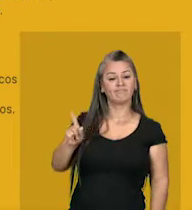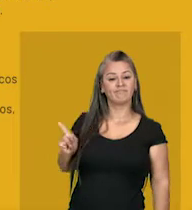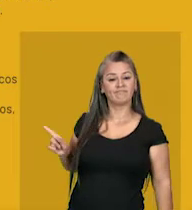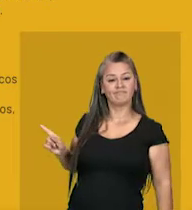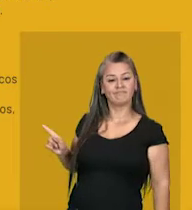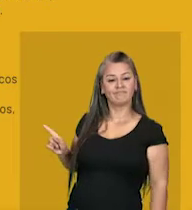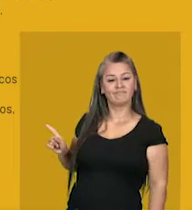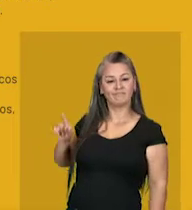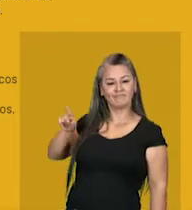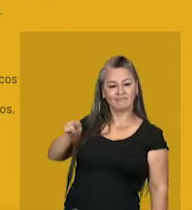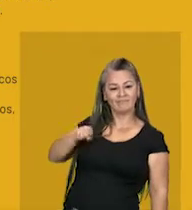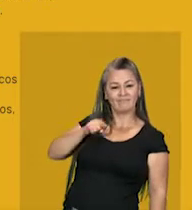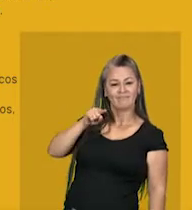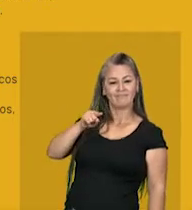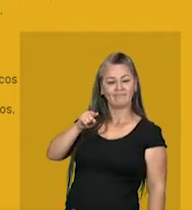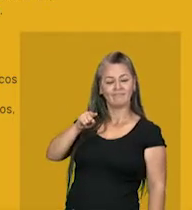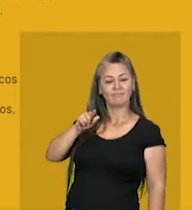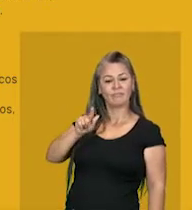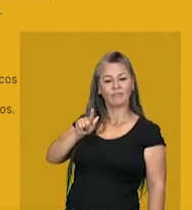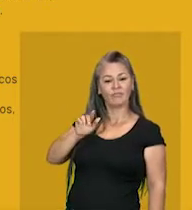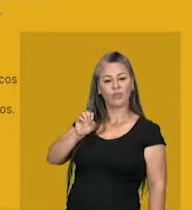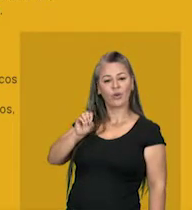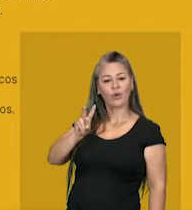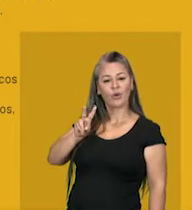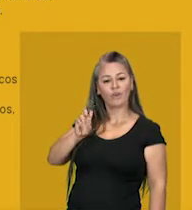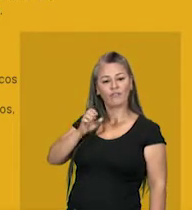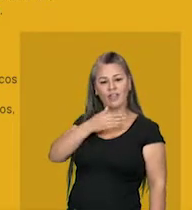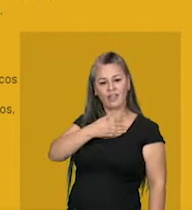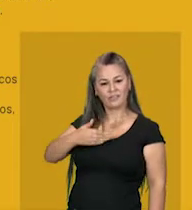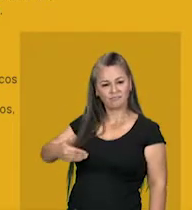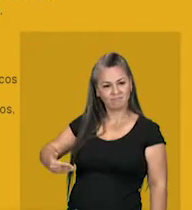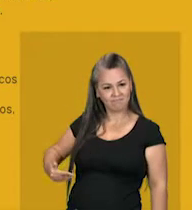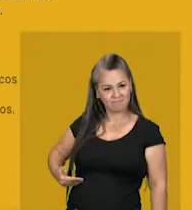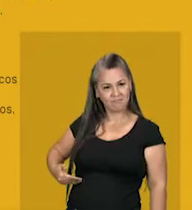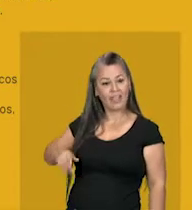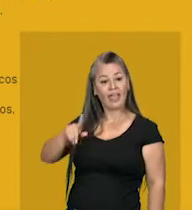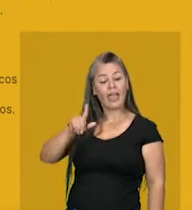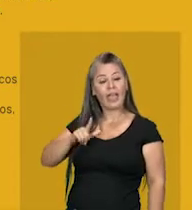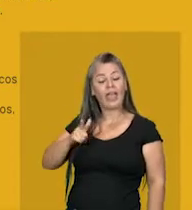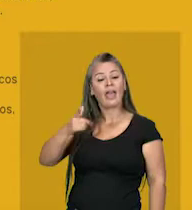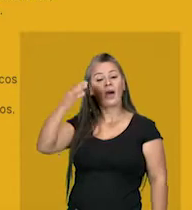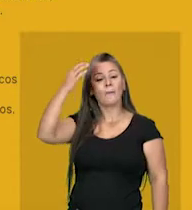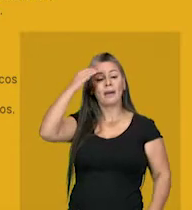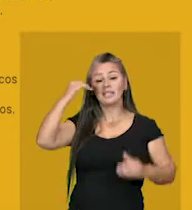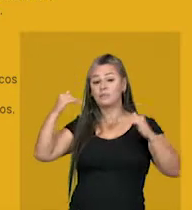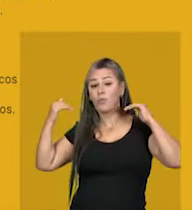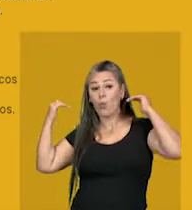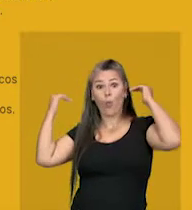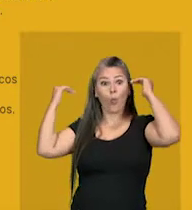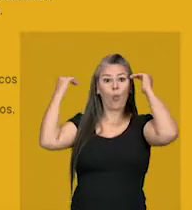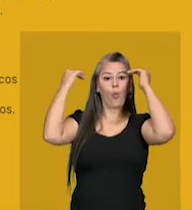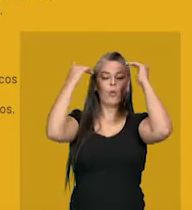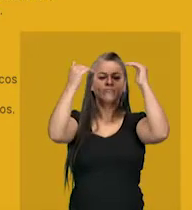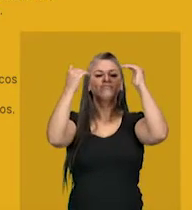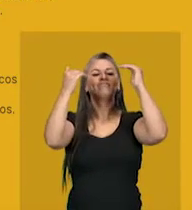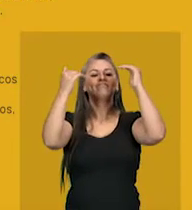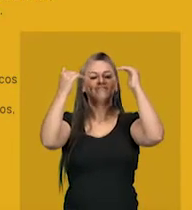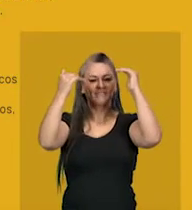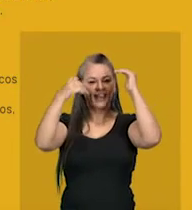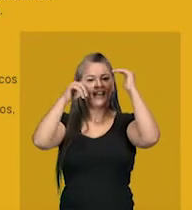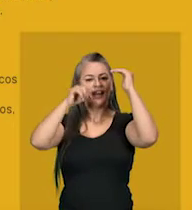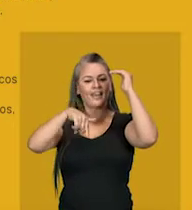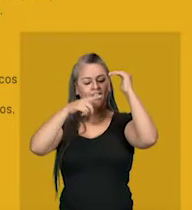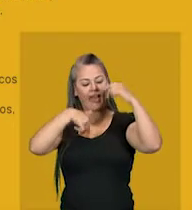máxima da função de gerência de um Estado. Dentro de um território, né, de um Estado, existe um governo, e é esse governo que é responsável